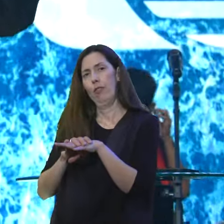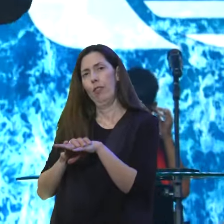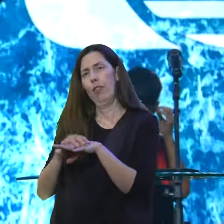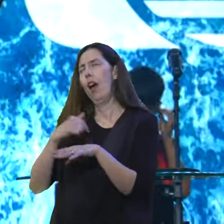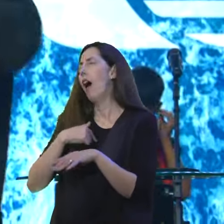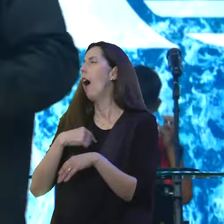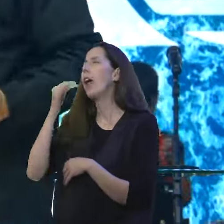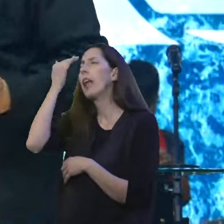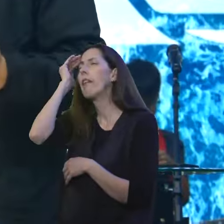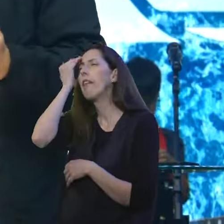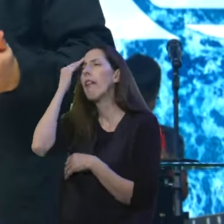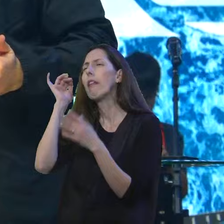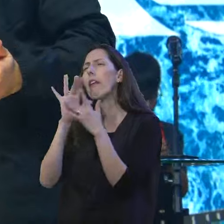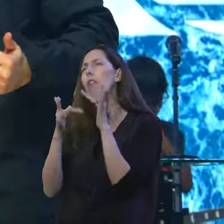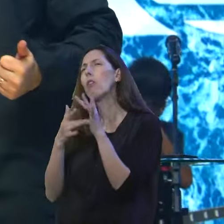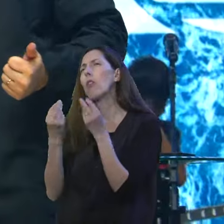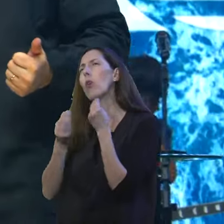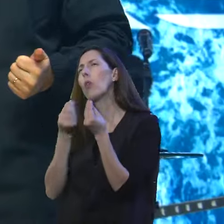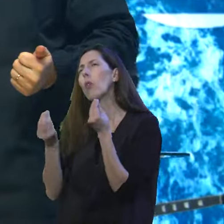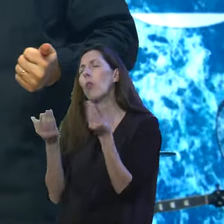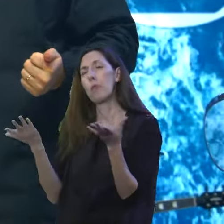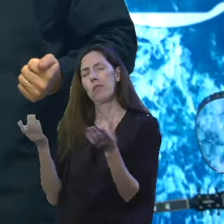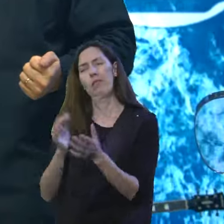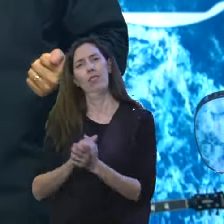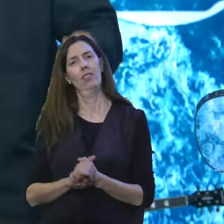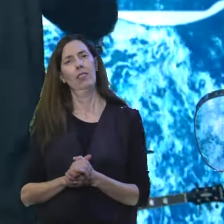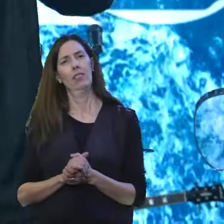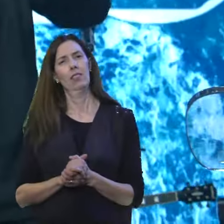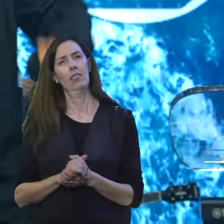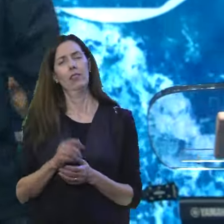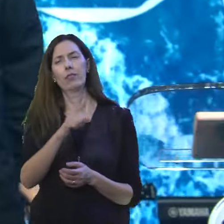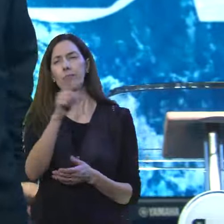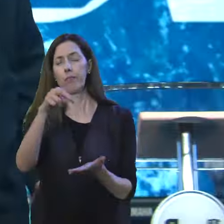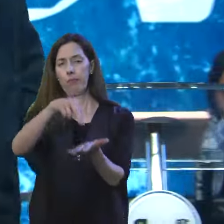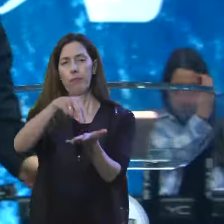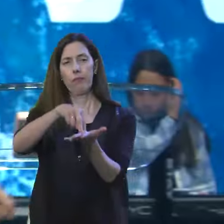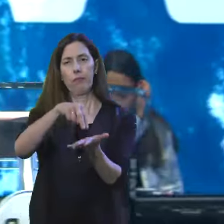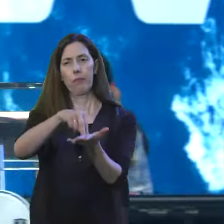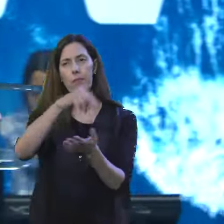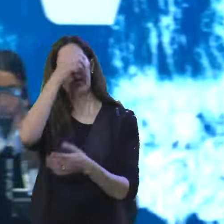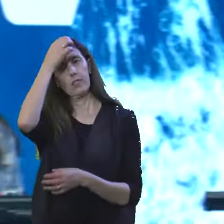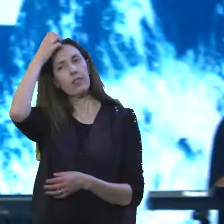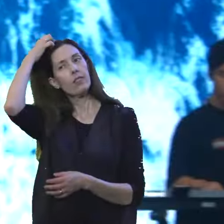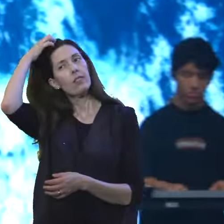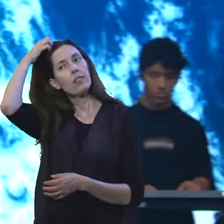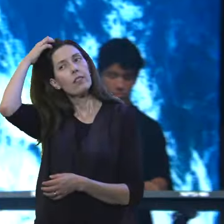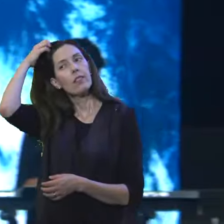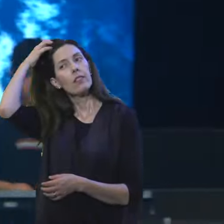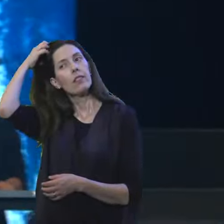Até quando você vai deixar Jesus para depois? Fica de pé onde você está.